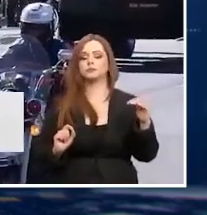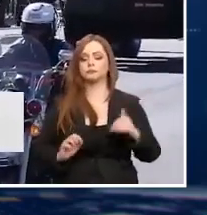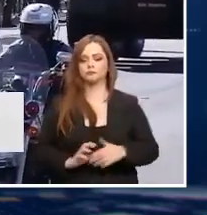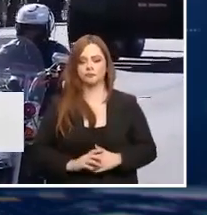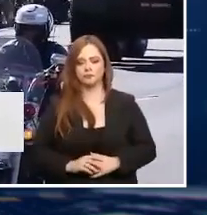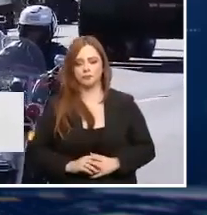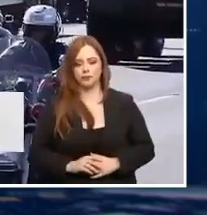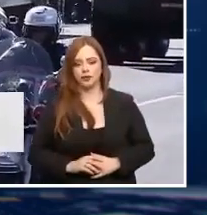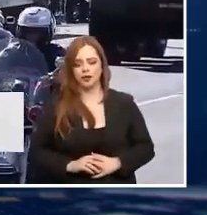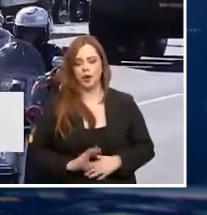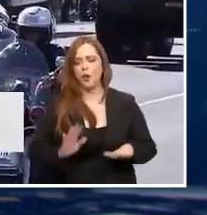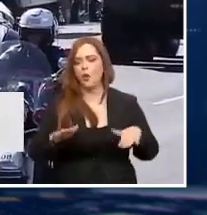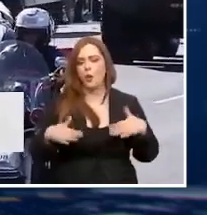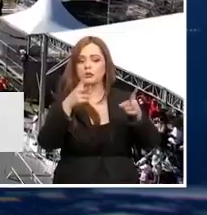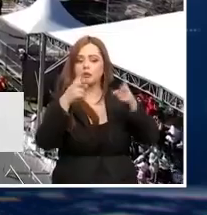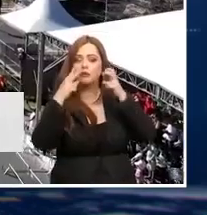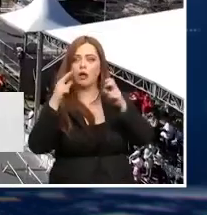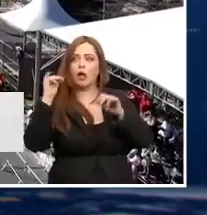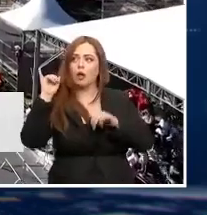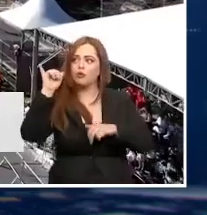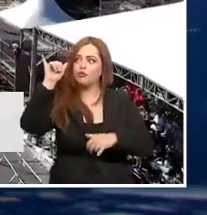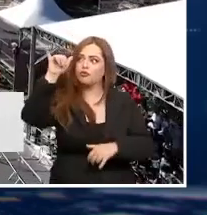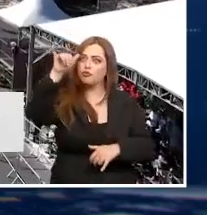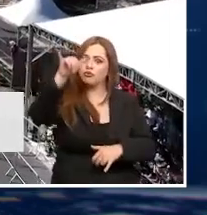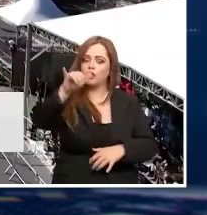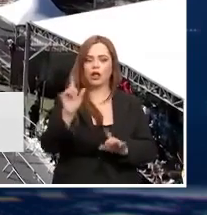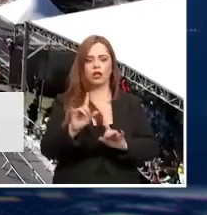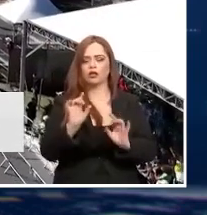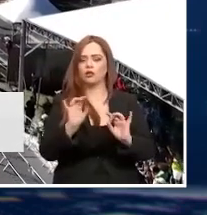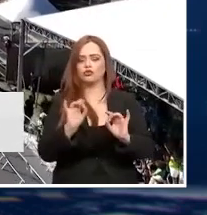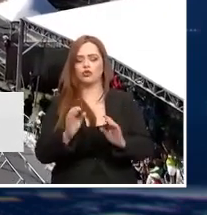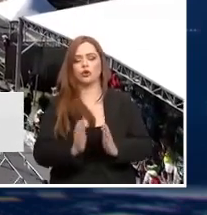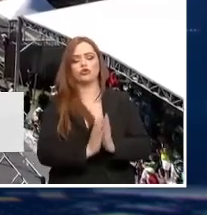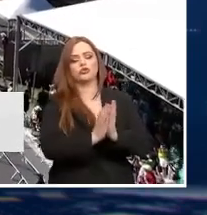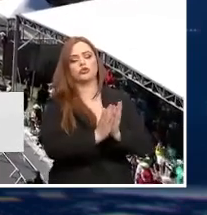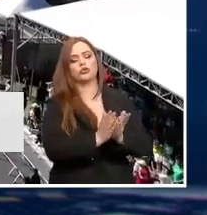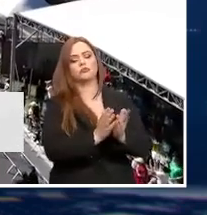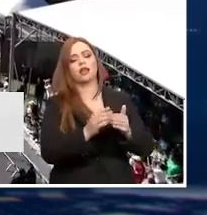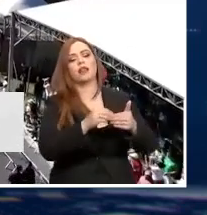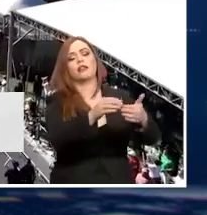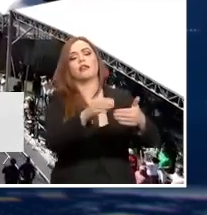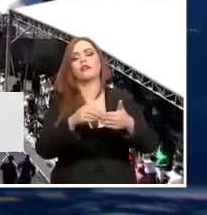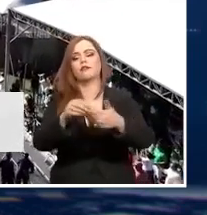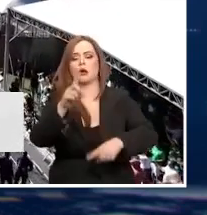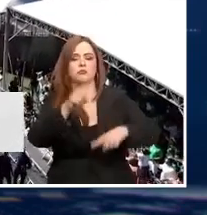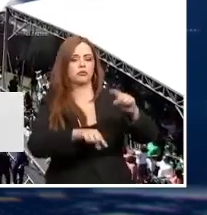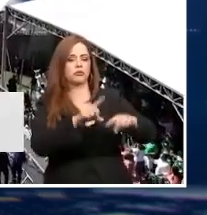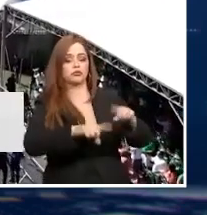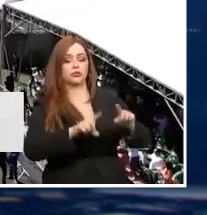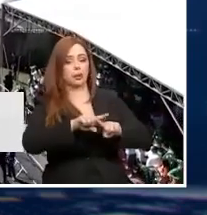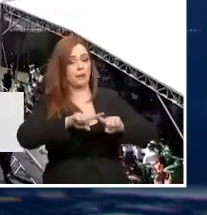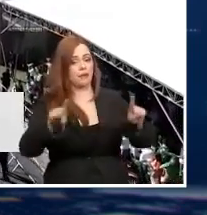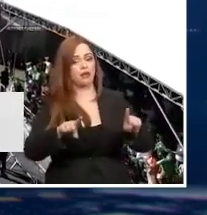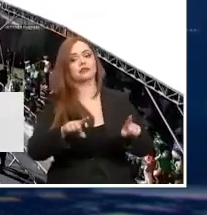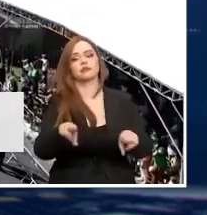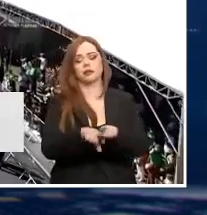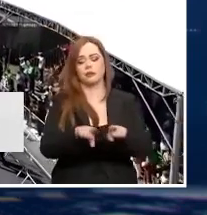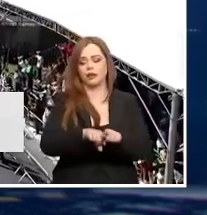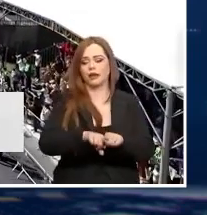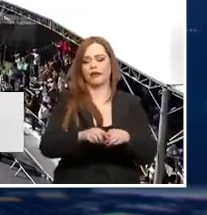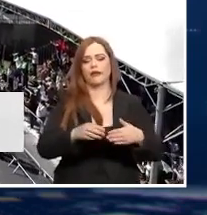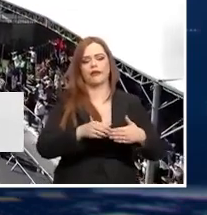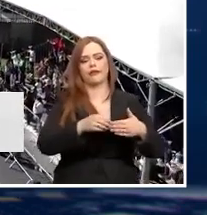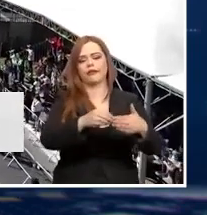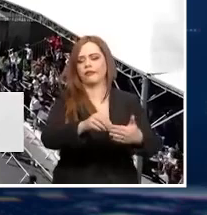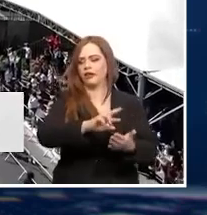de setembro, né? Teve, ano passado, por exemplo, teve pessoal do agro que foi. Então a gente viu representado ali muitos setores,